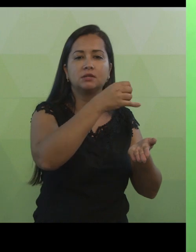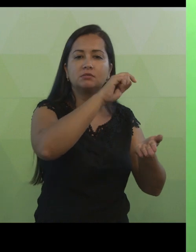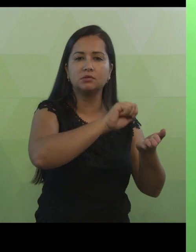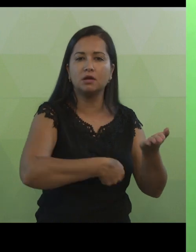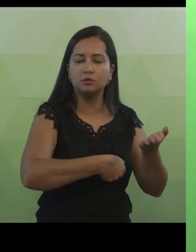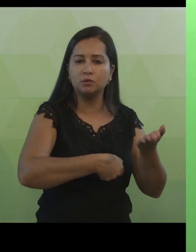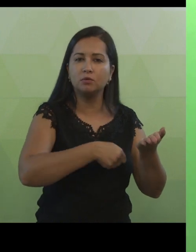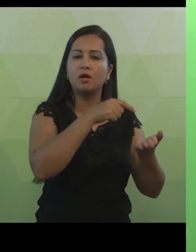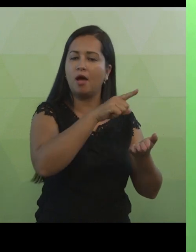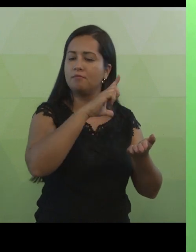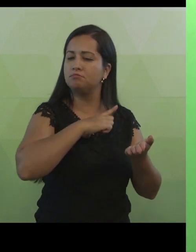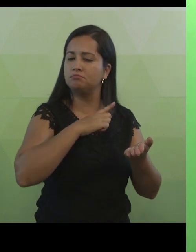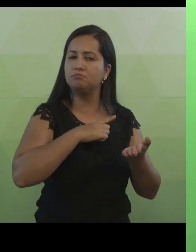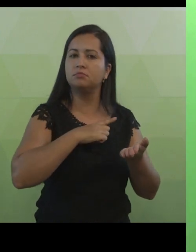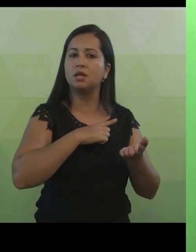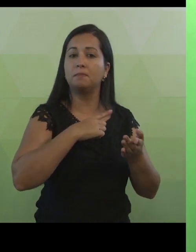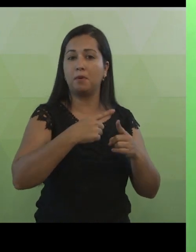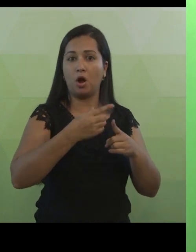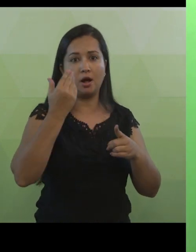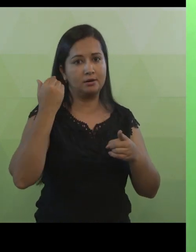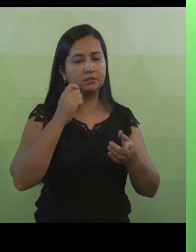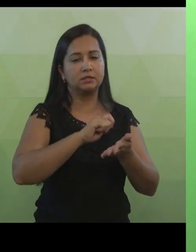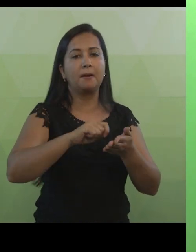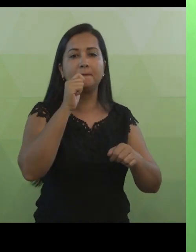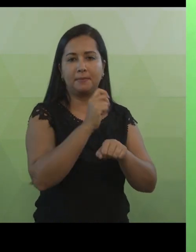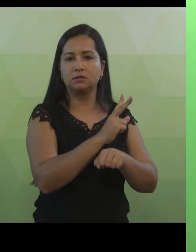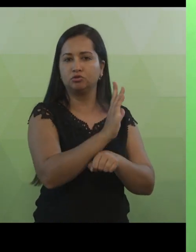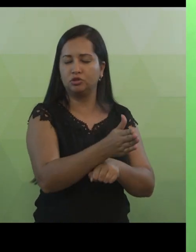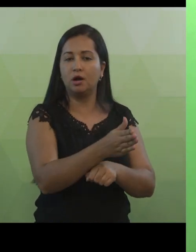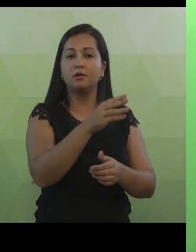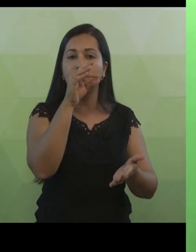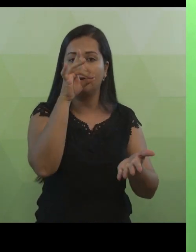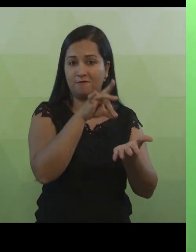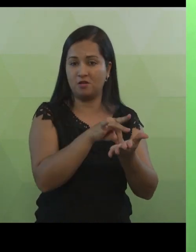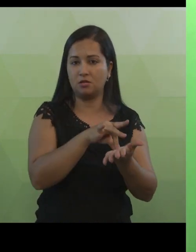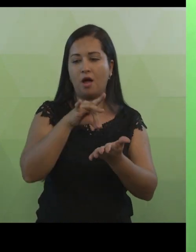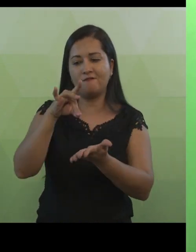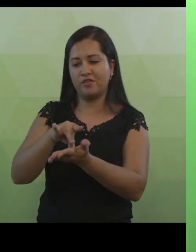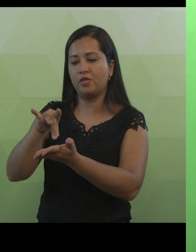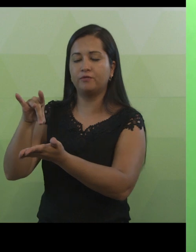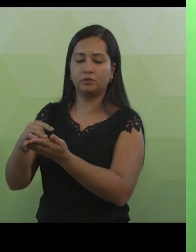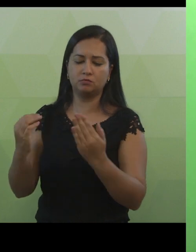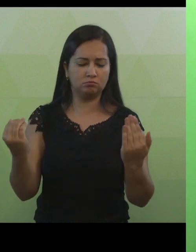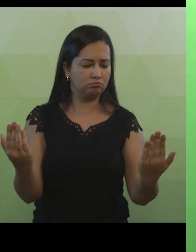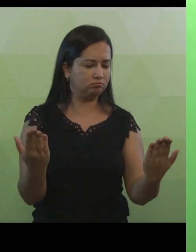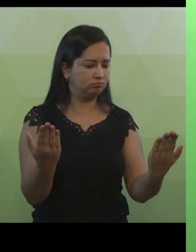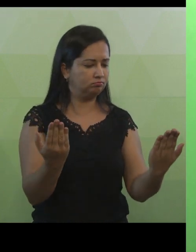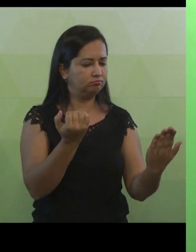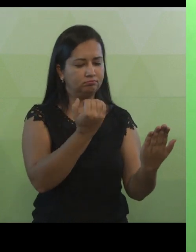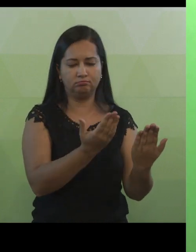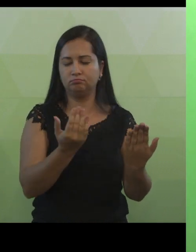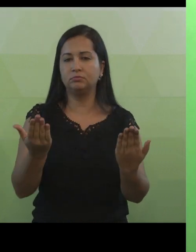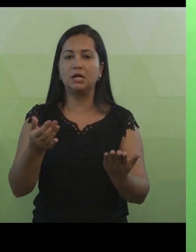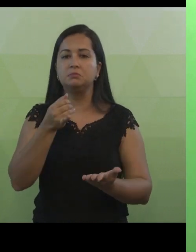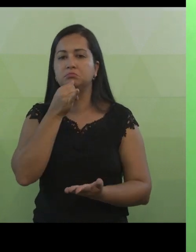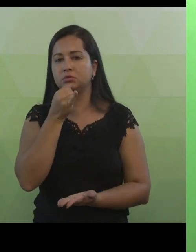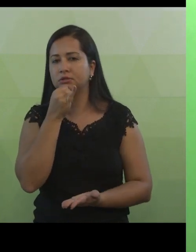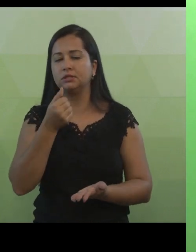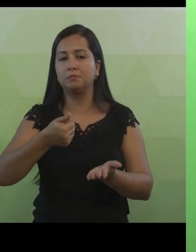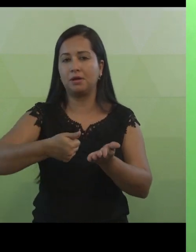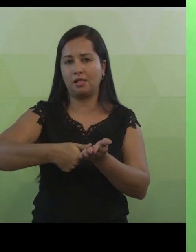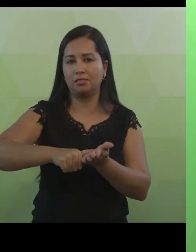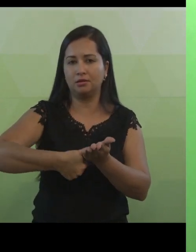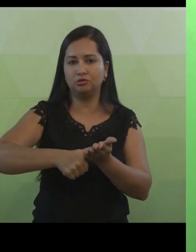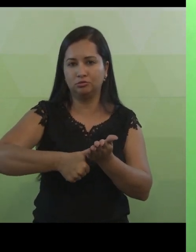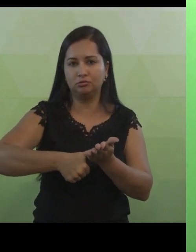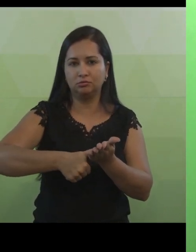no cartório ou em um outro documento que reconhecemos como verdadeiro ou autêntico. Então é o fato